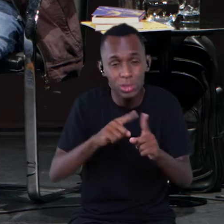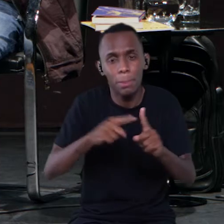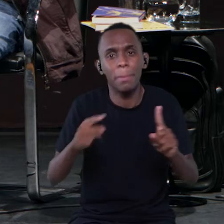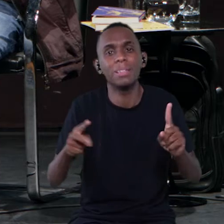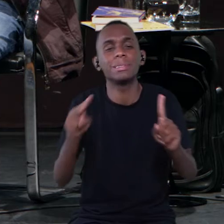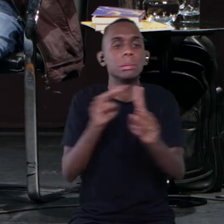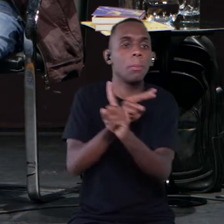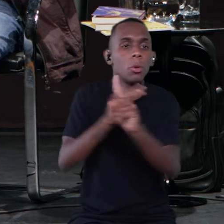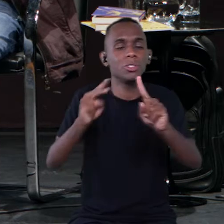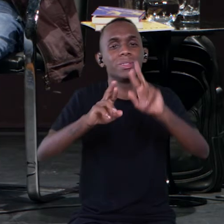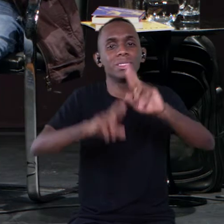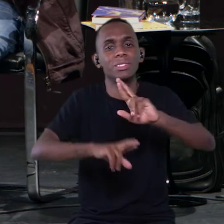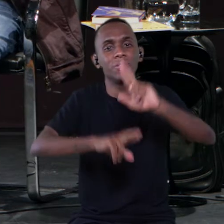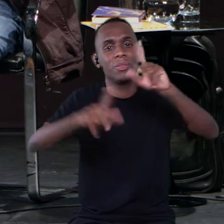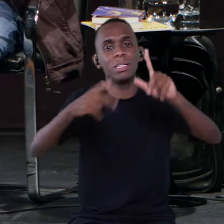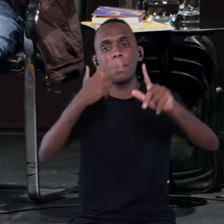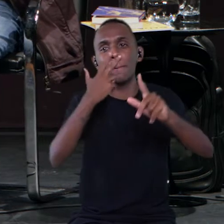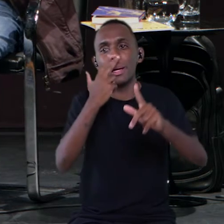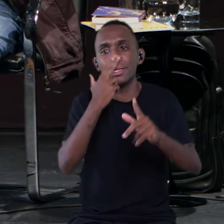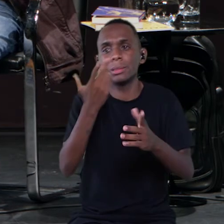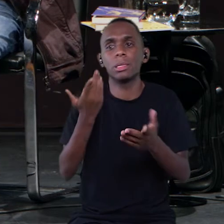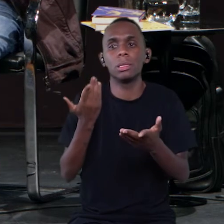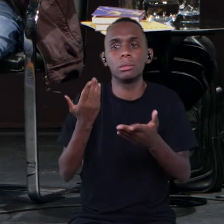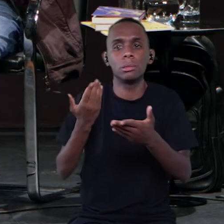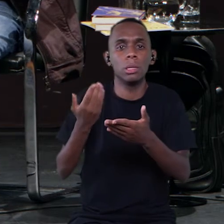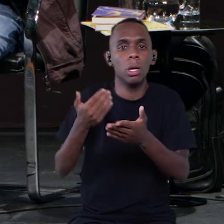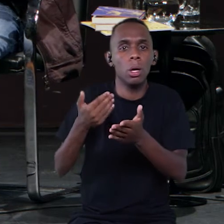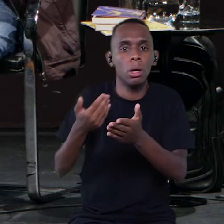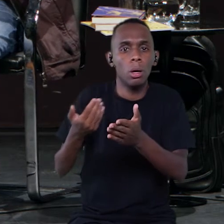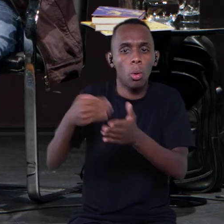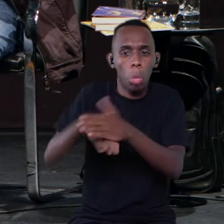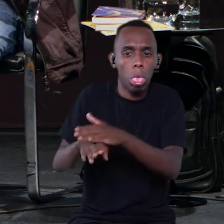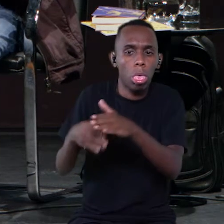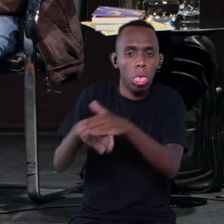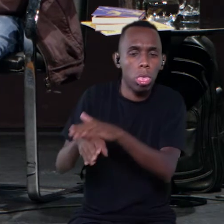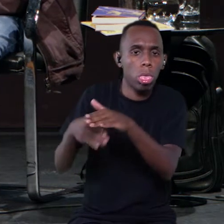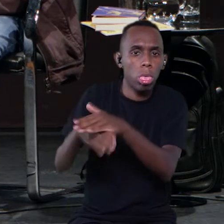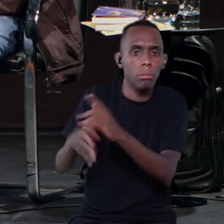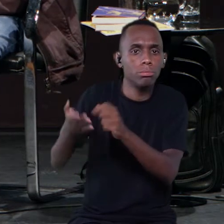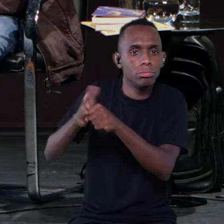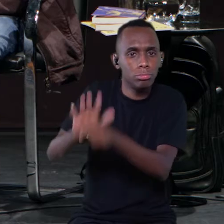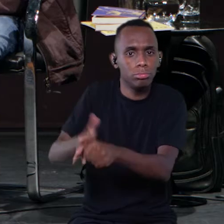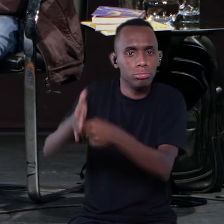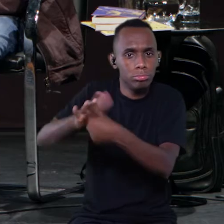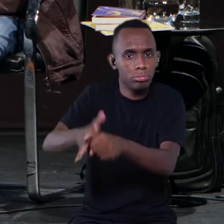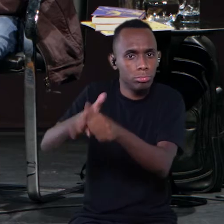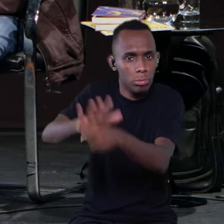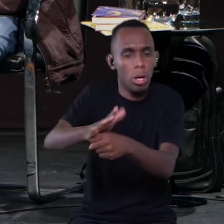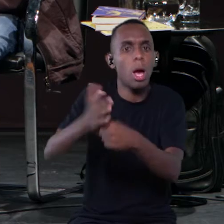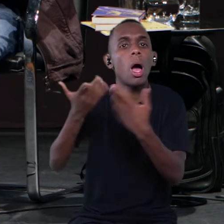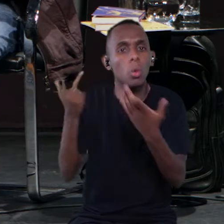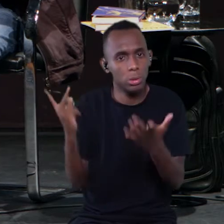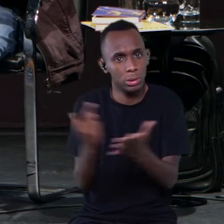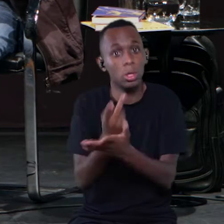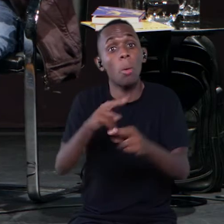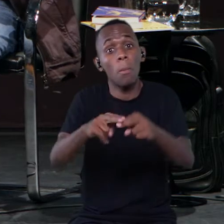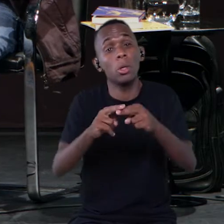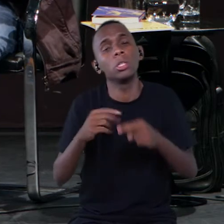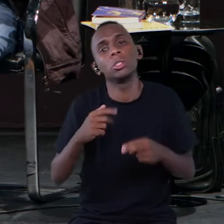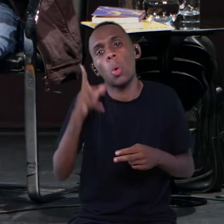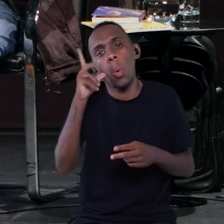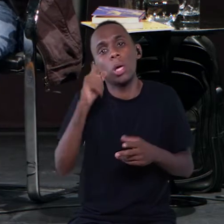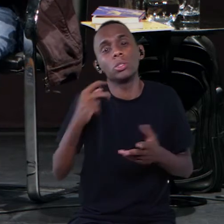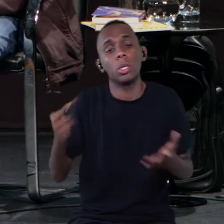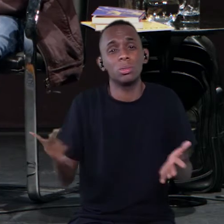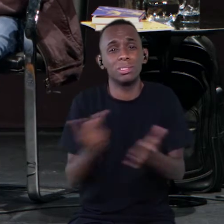da sociedade, mas soterrando de maneira muito agressiva todas essas outras vozes e experiências sociais. Então, eu acho que por isso que tem acontecido